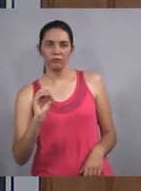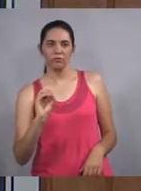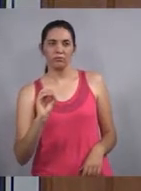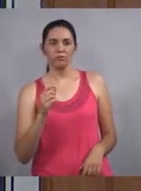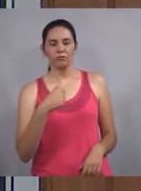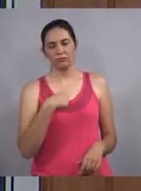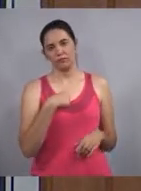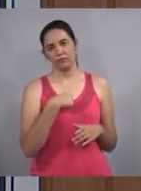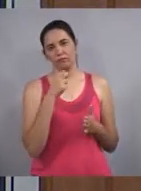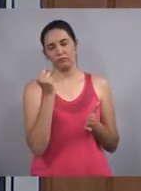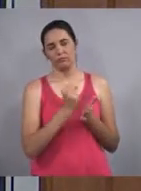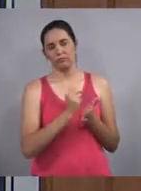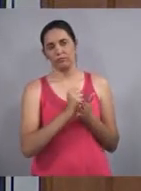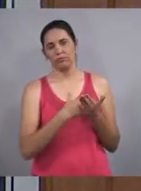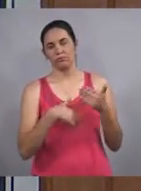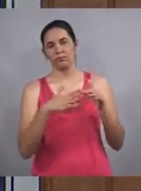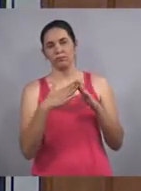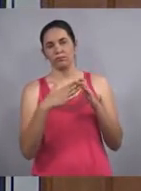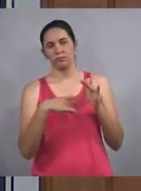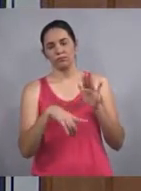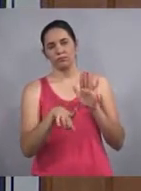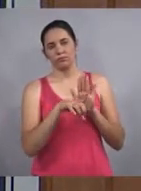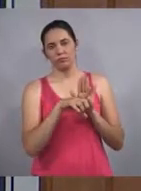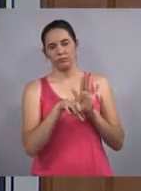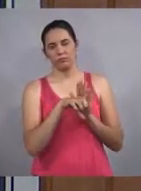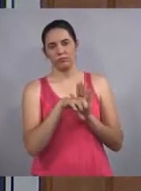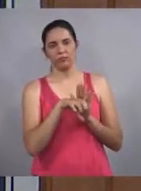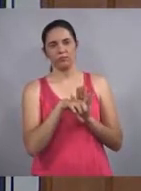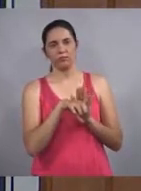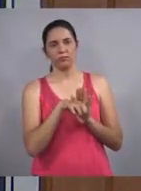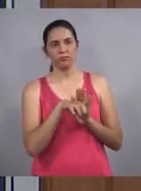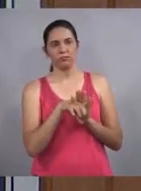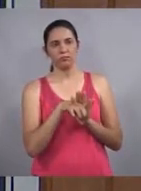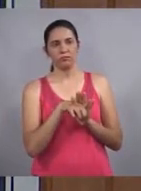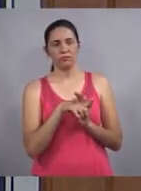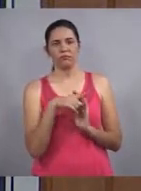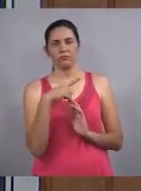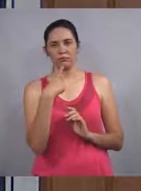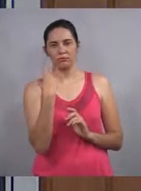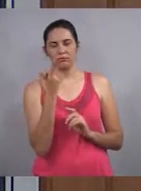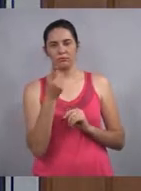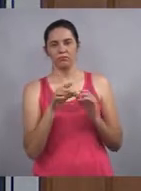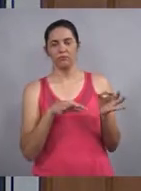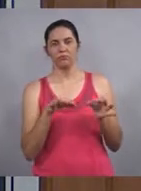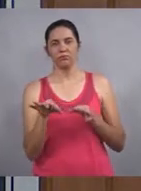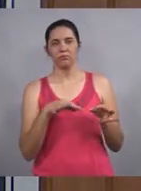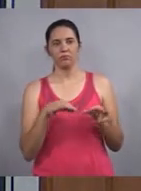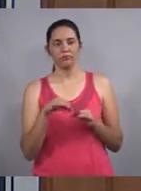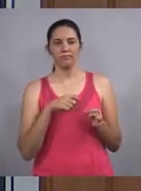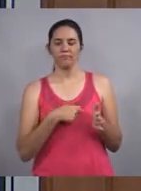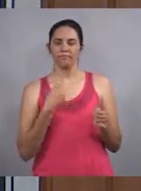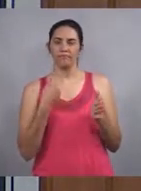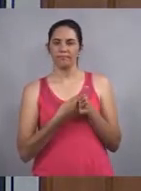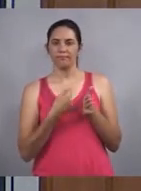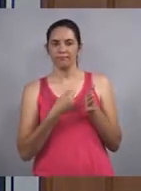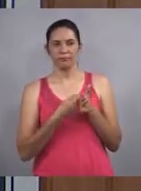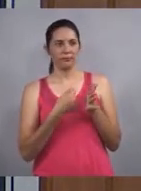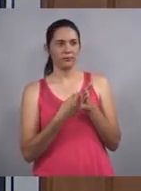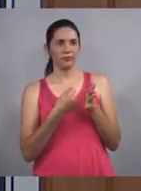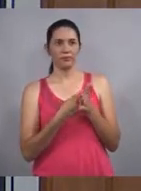vereador protocolou na casa, vereador Marcos Todd, um projeto onde que obriga